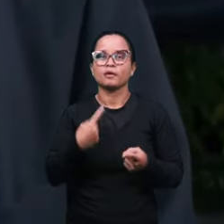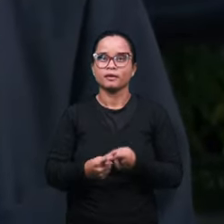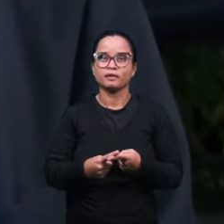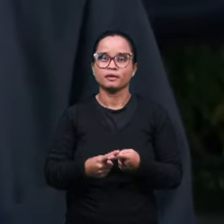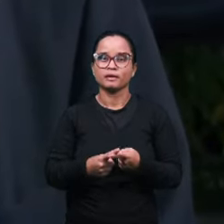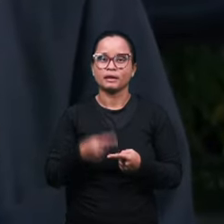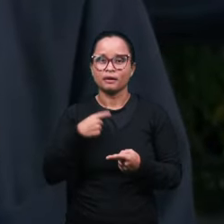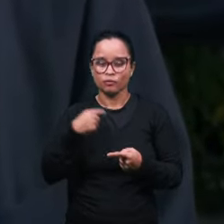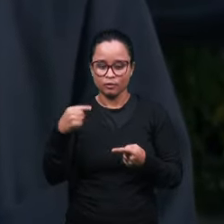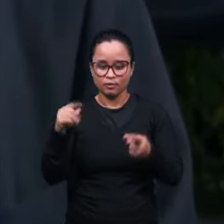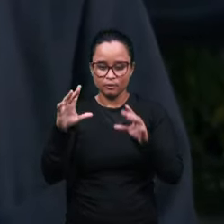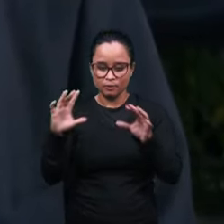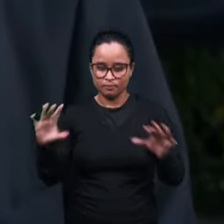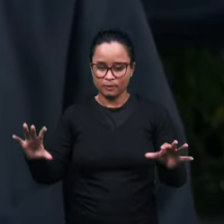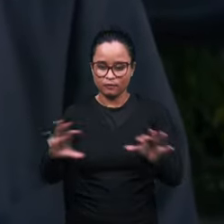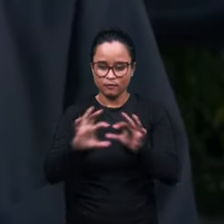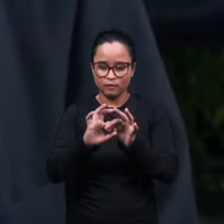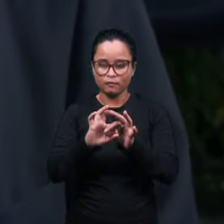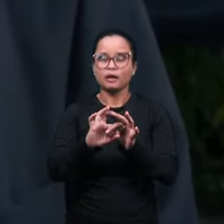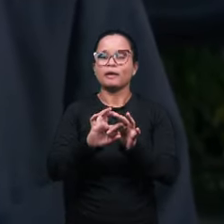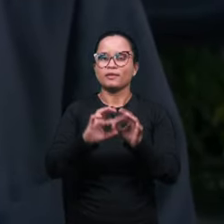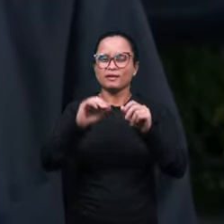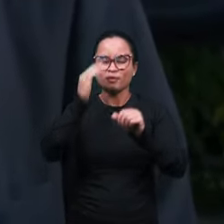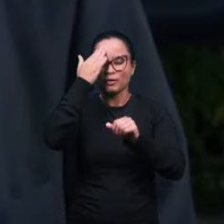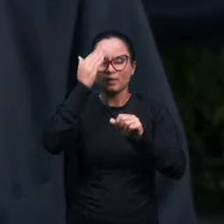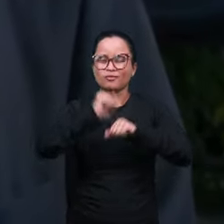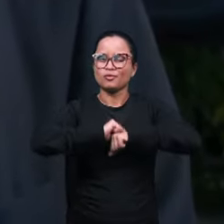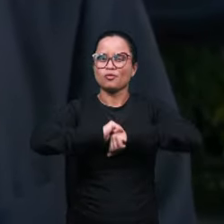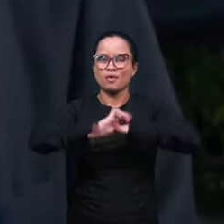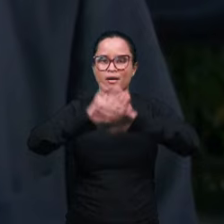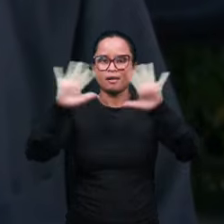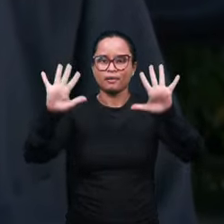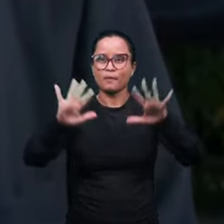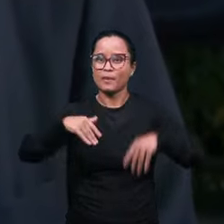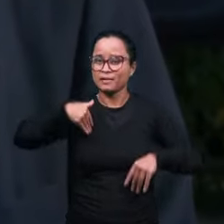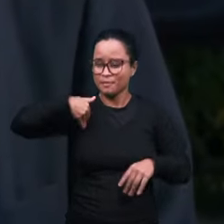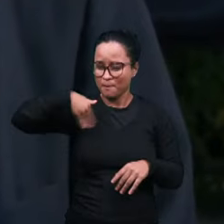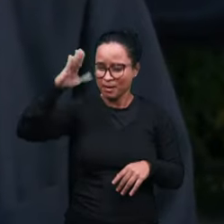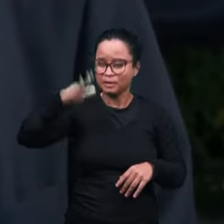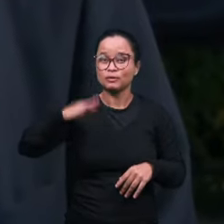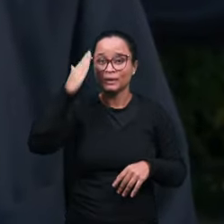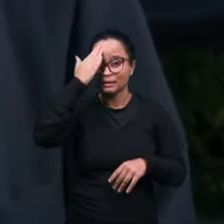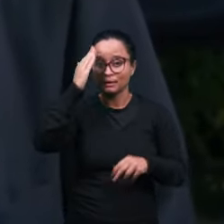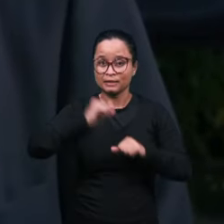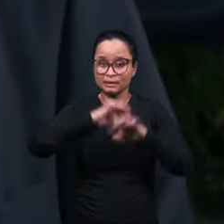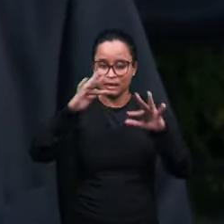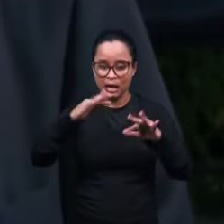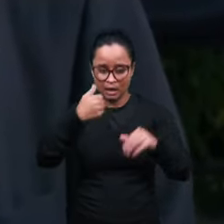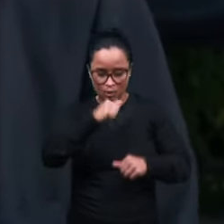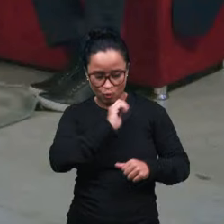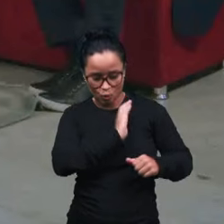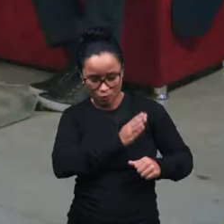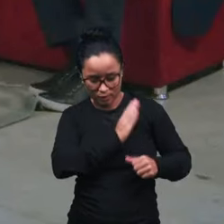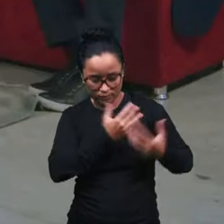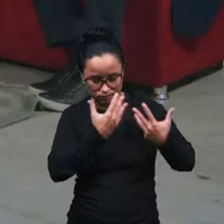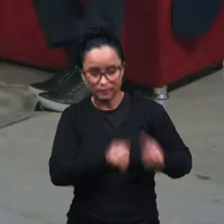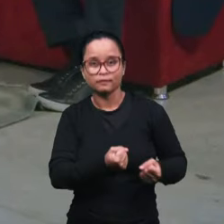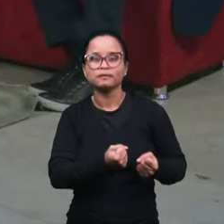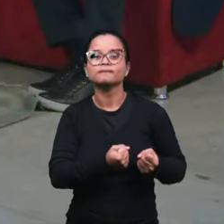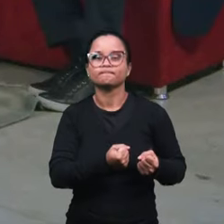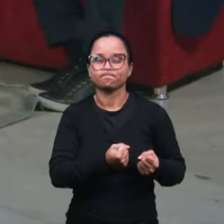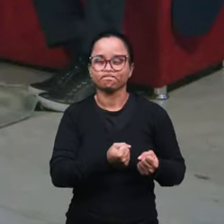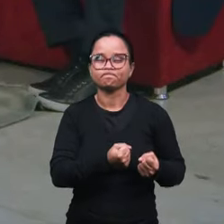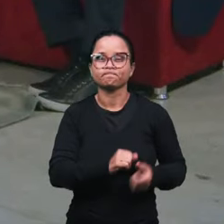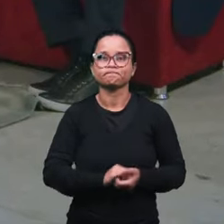tem uma compreensão clara. Mas muito mais do que compreender, é receber em seu coração essa palavra.